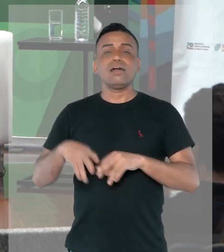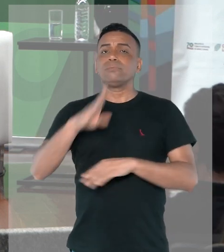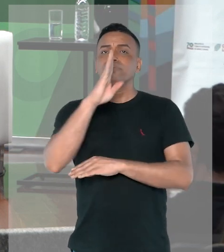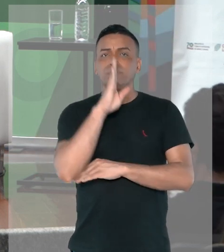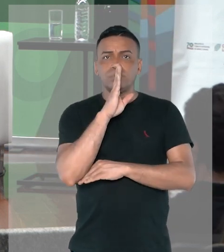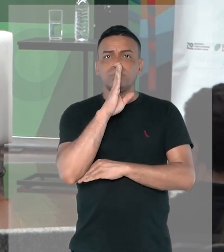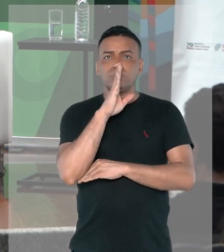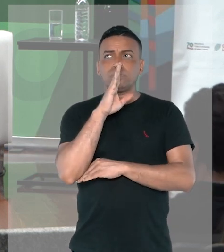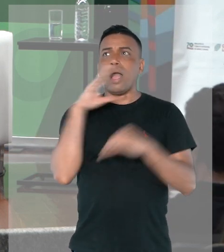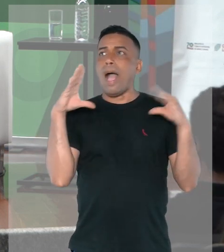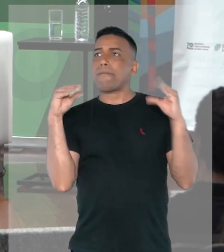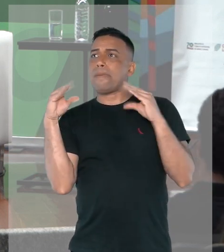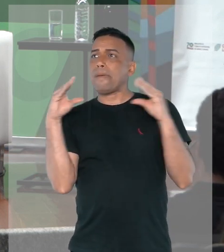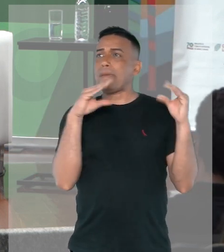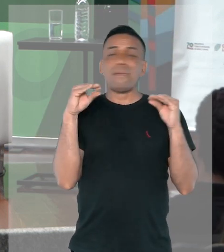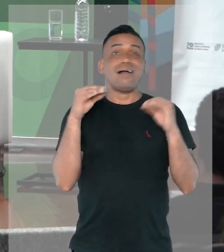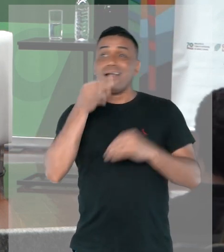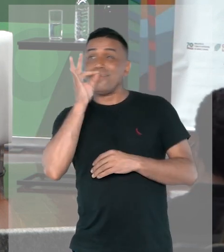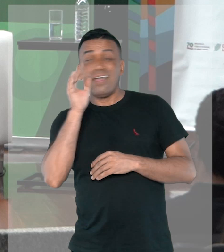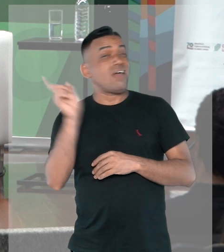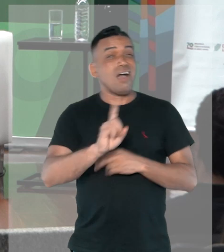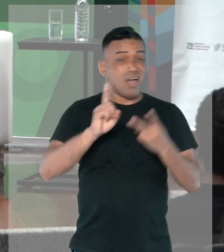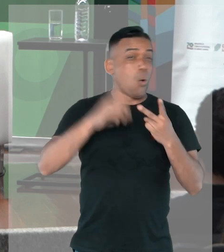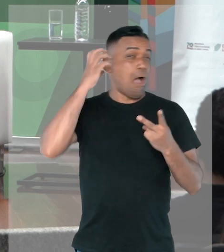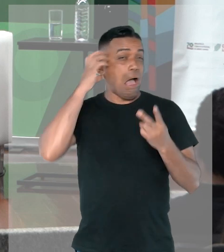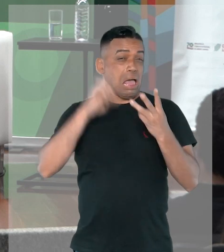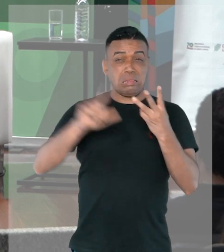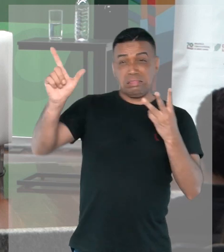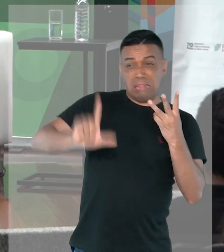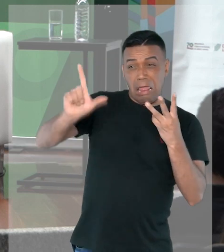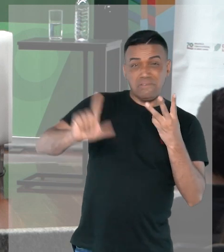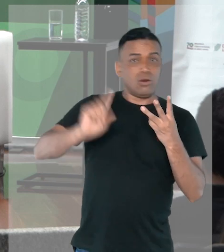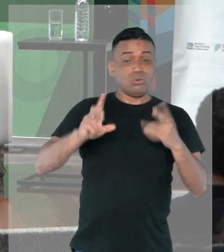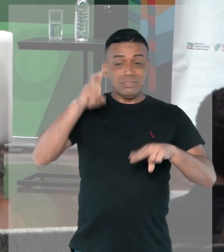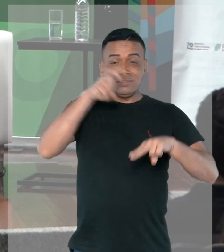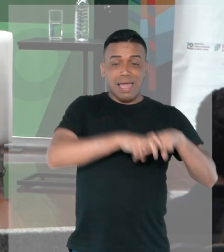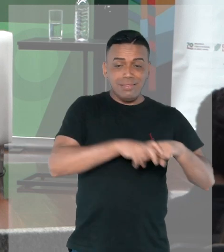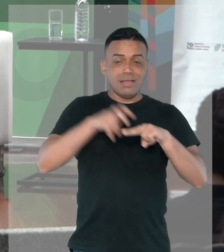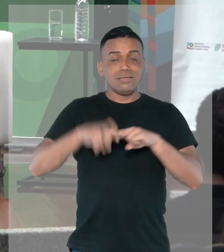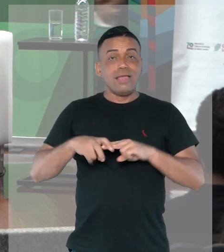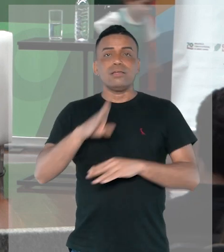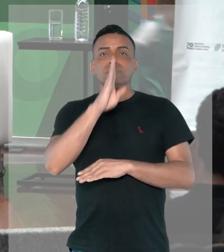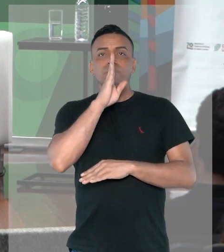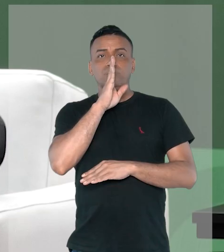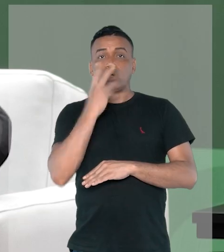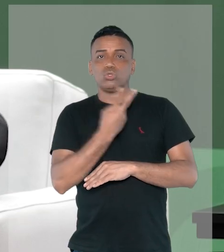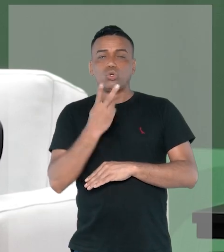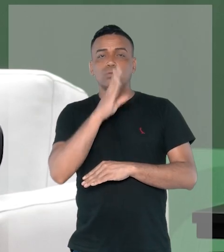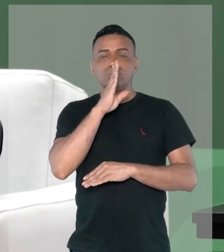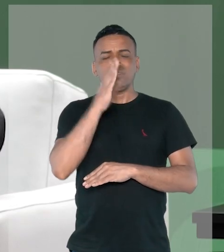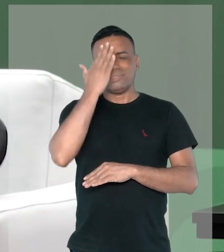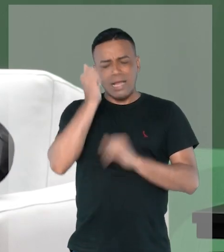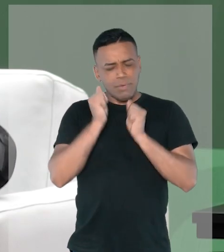falar. Não é para tomar café, não é para ouvir o rádio, ver televisão. Sentem-se alguns minutos em silêncio. Se vocês sabem